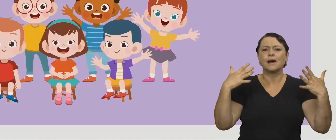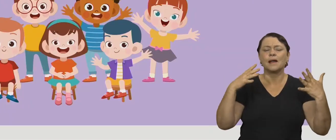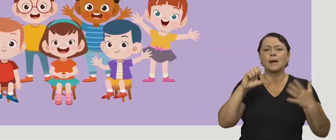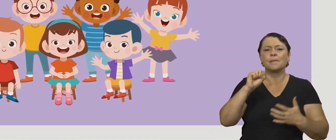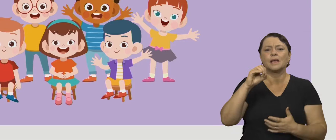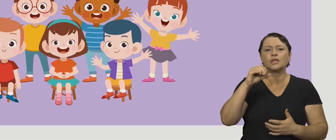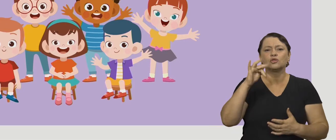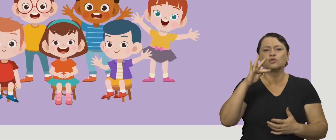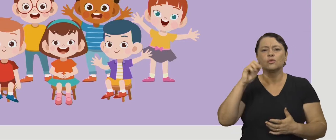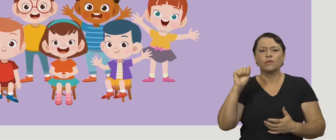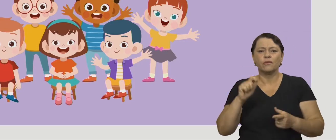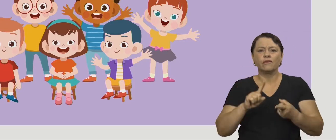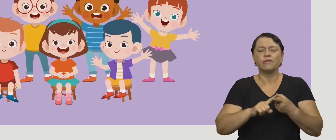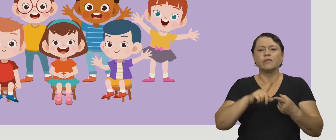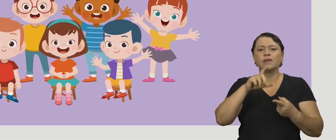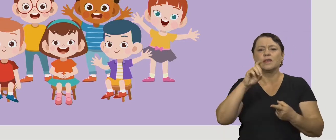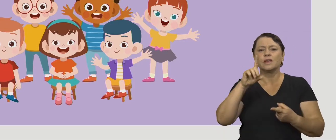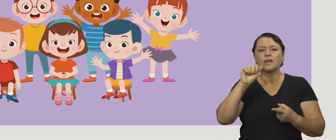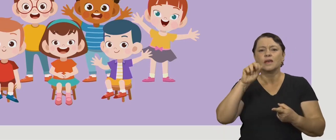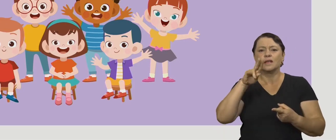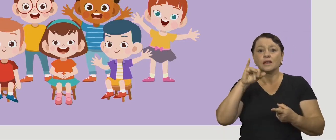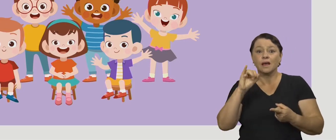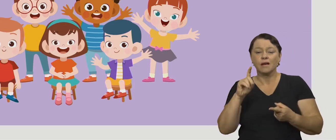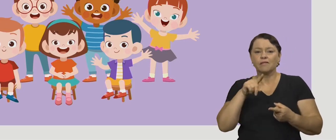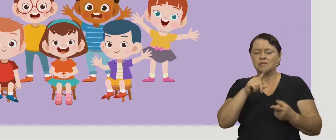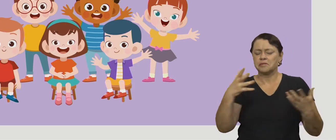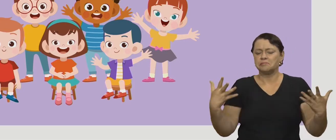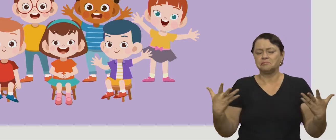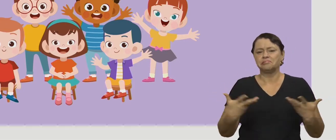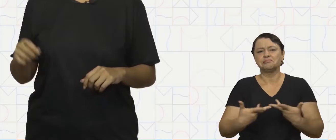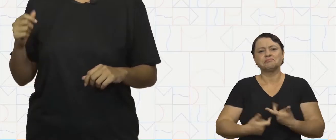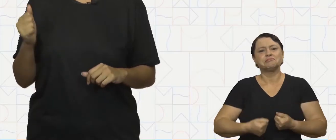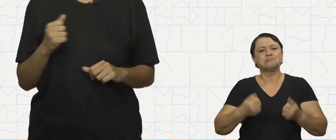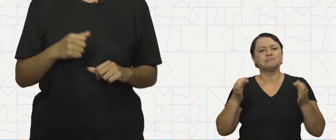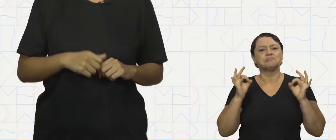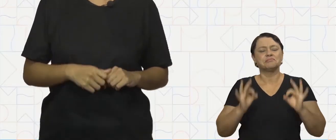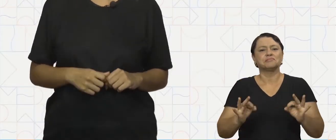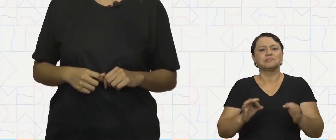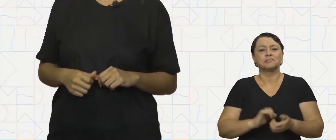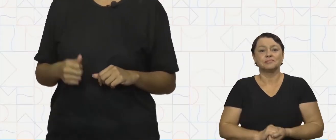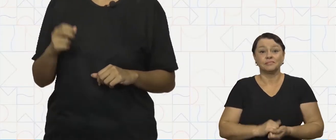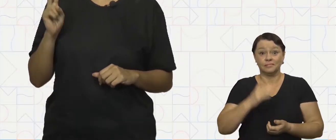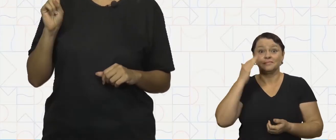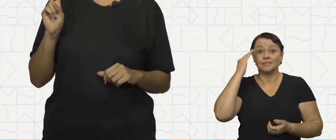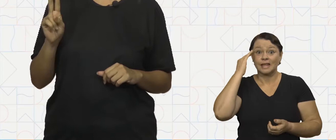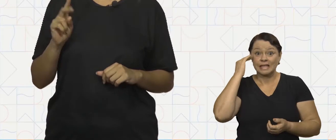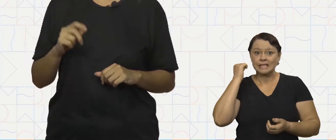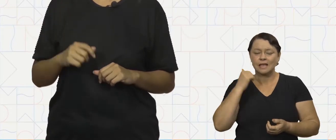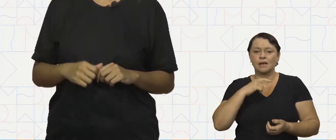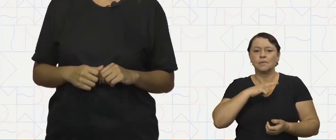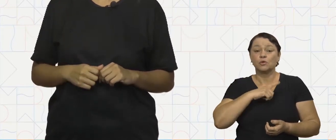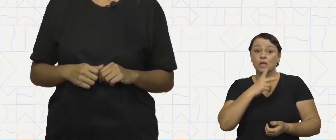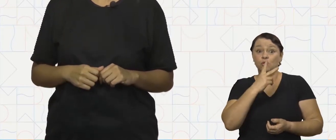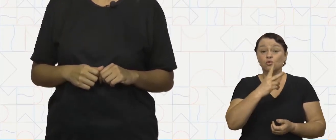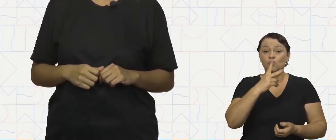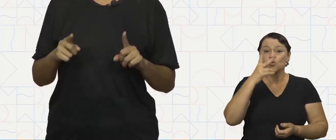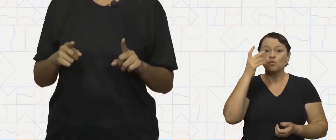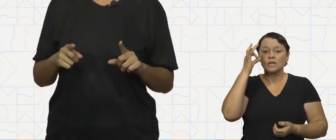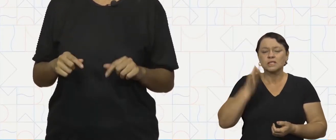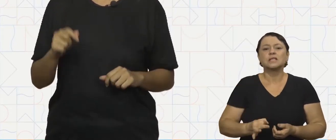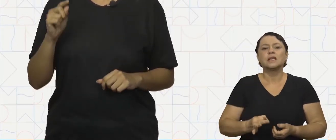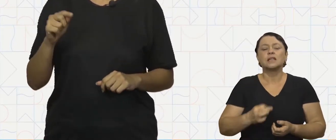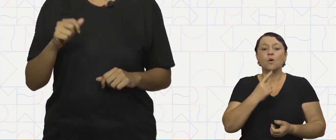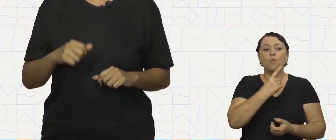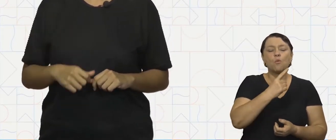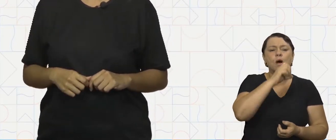Davi! Muito bem, Luna! Vocês arrasaram! Sabe, turminha, eu tenho duas certezas na vida.